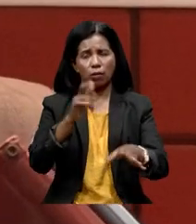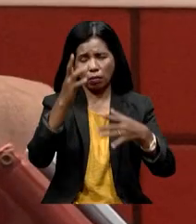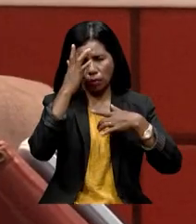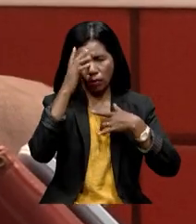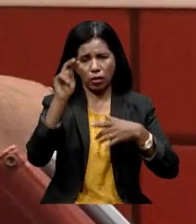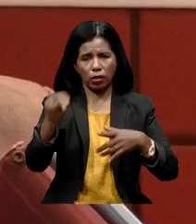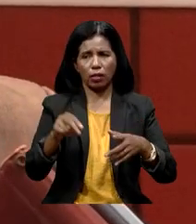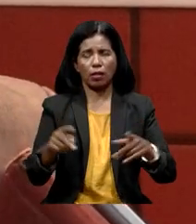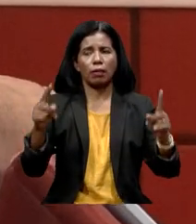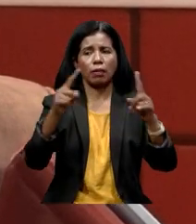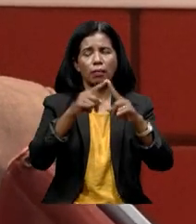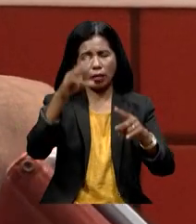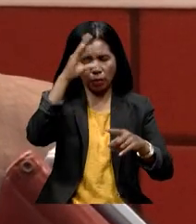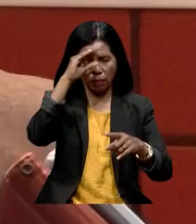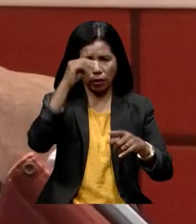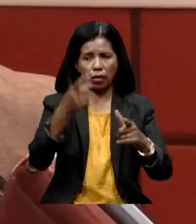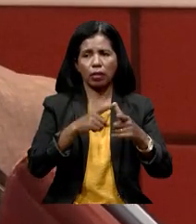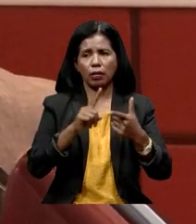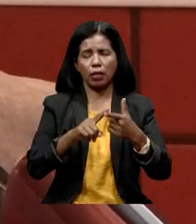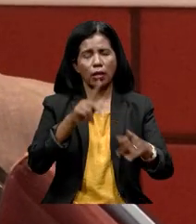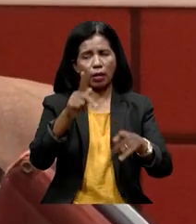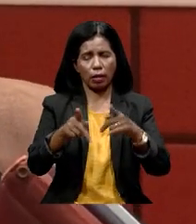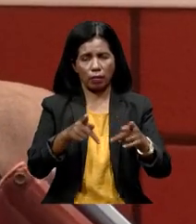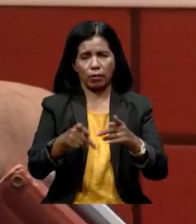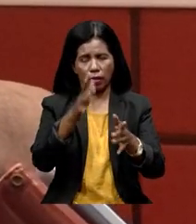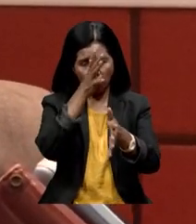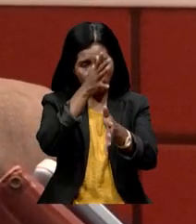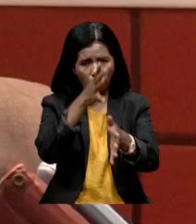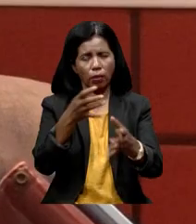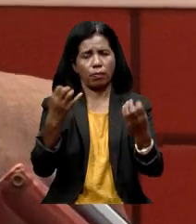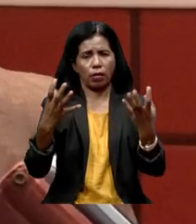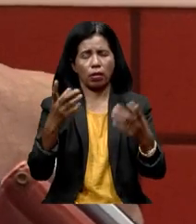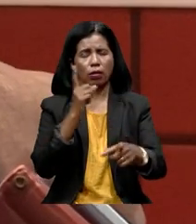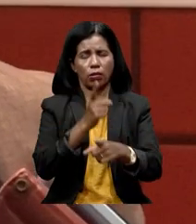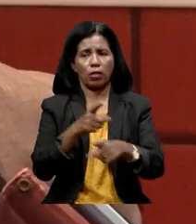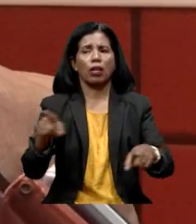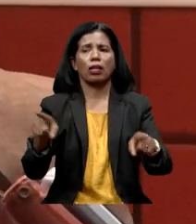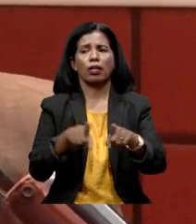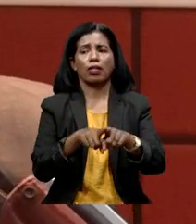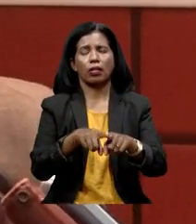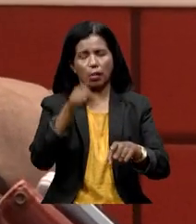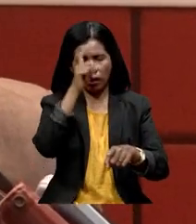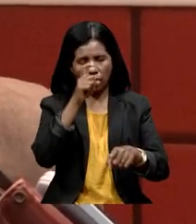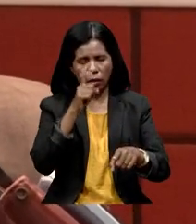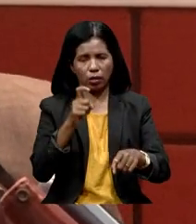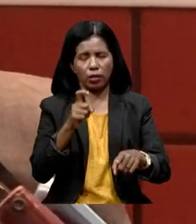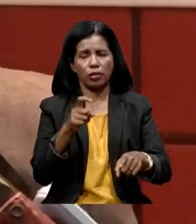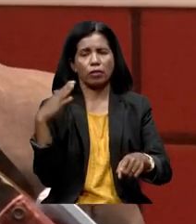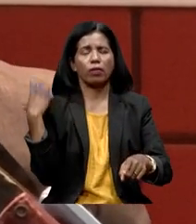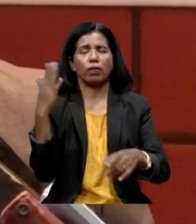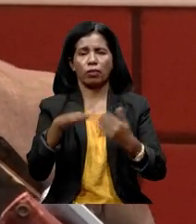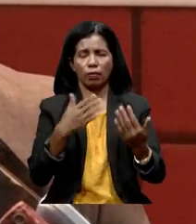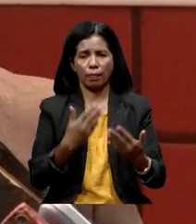ne. Baia mane e depois mos baia idosos maka barak liu. Compara ba idade produtivo.